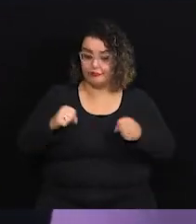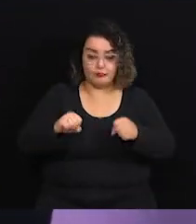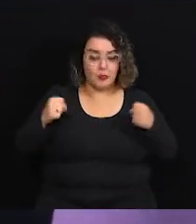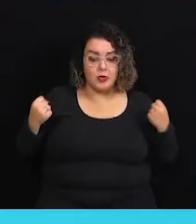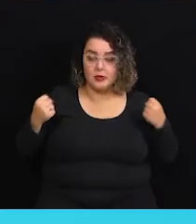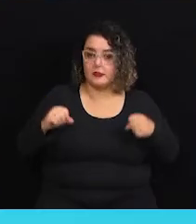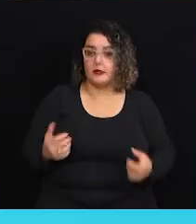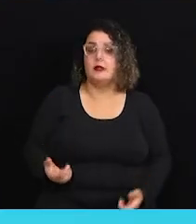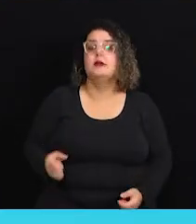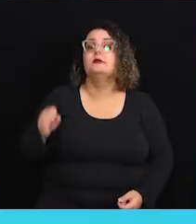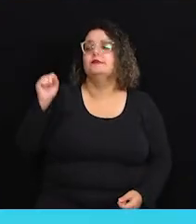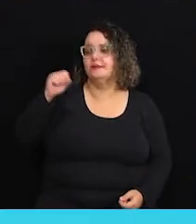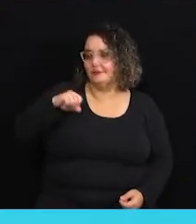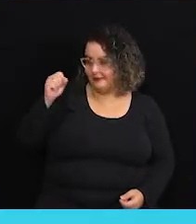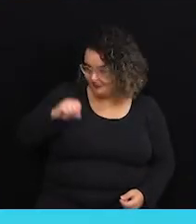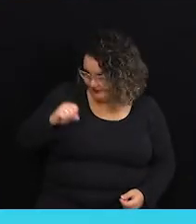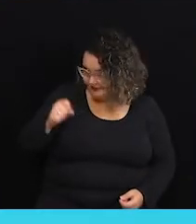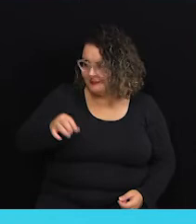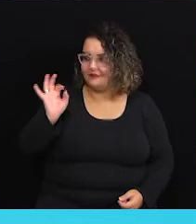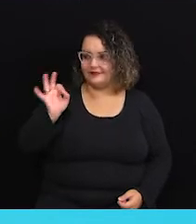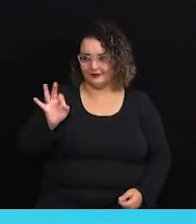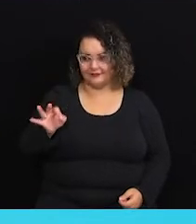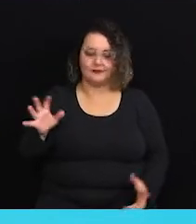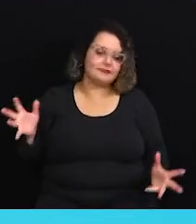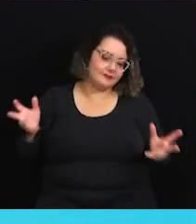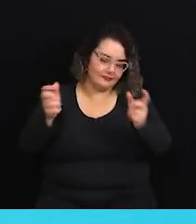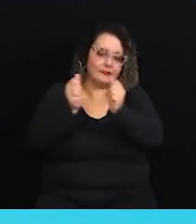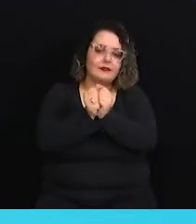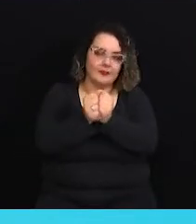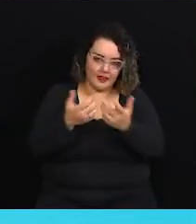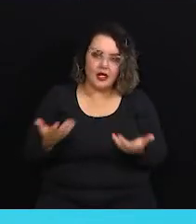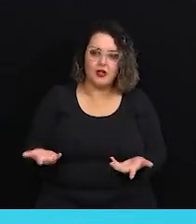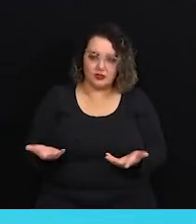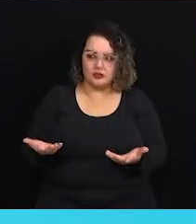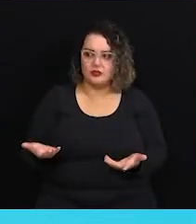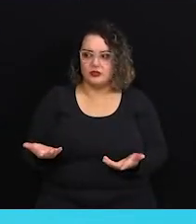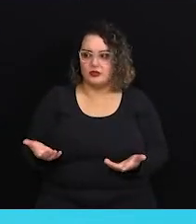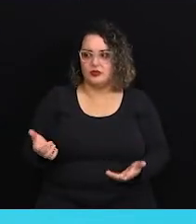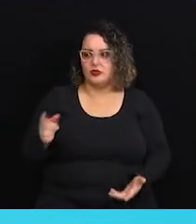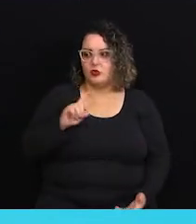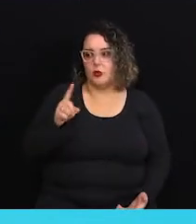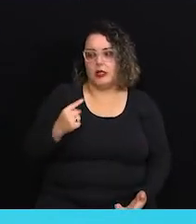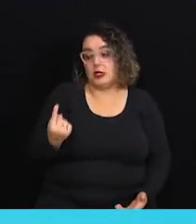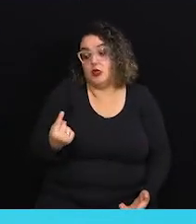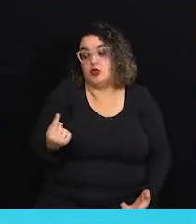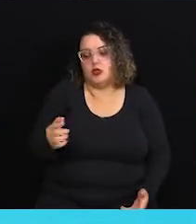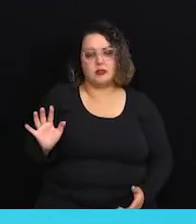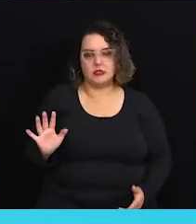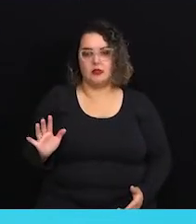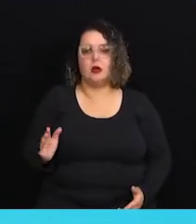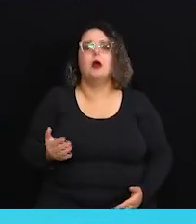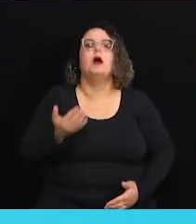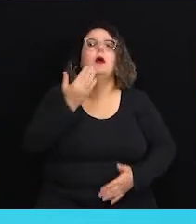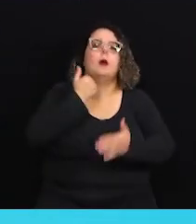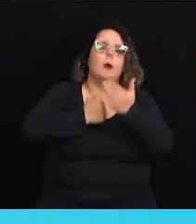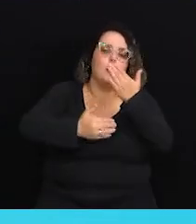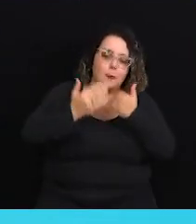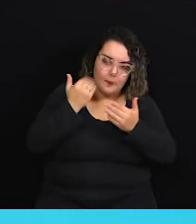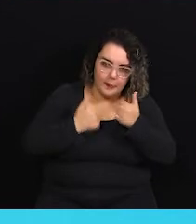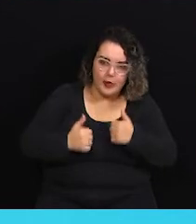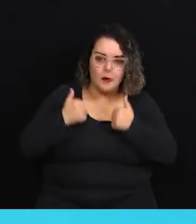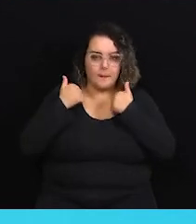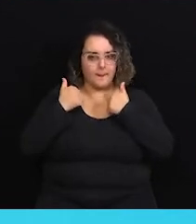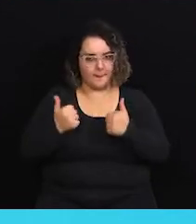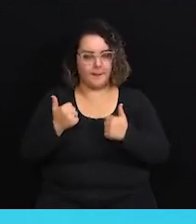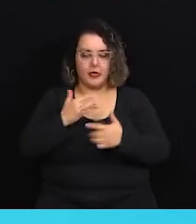mexer, né? Sim, exatamente. É um conjunto, né? Não é nada isolado. Então, a gente precisa